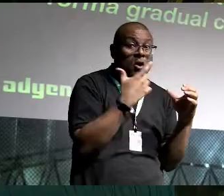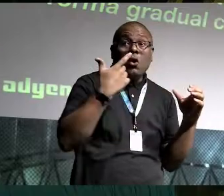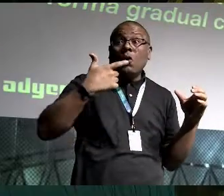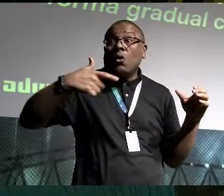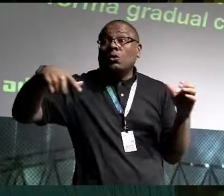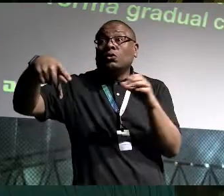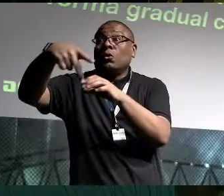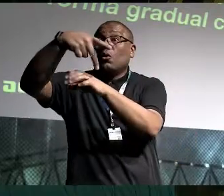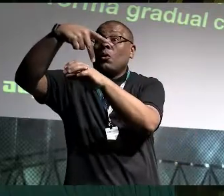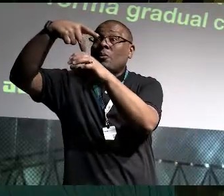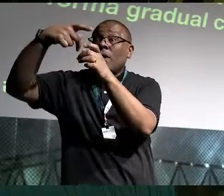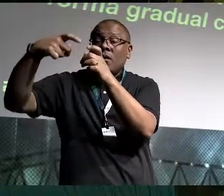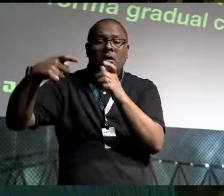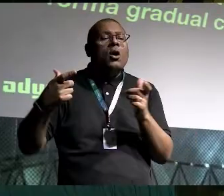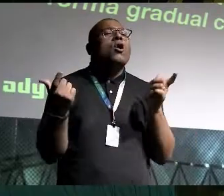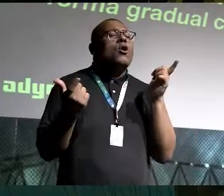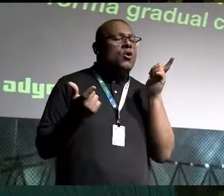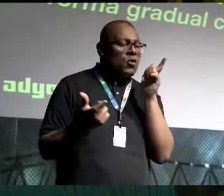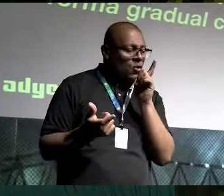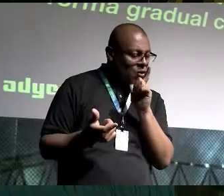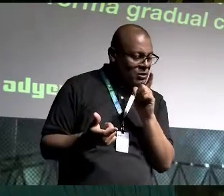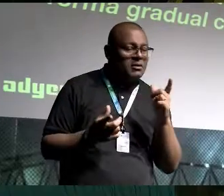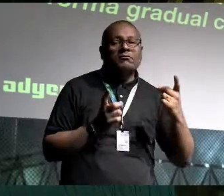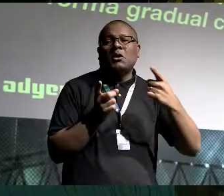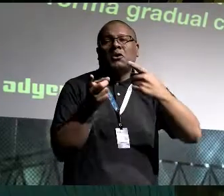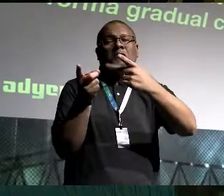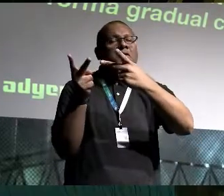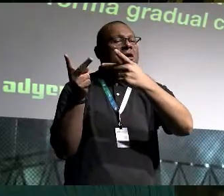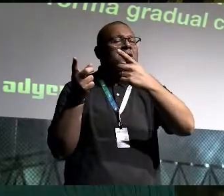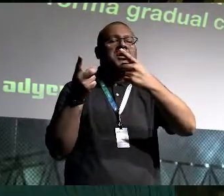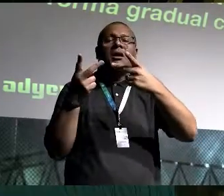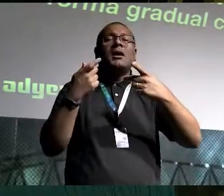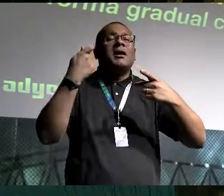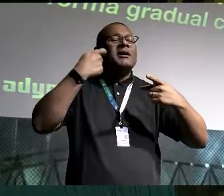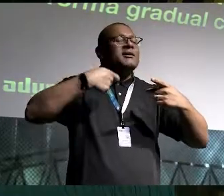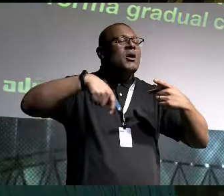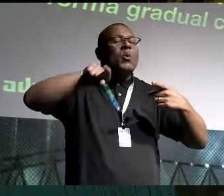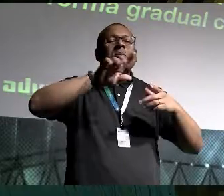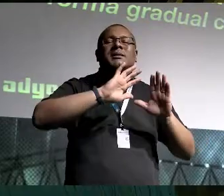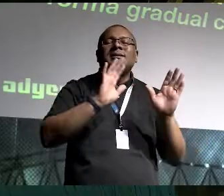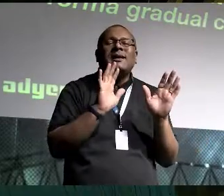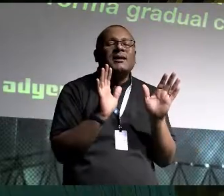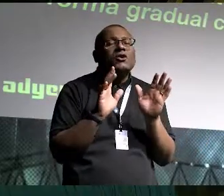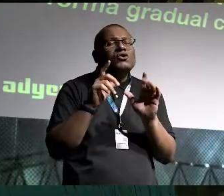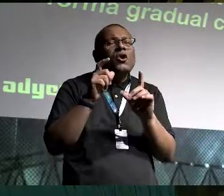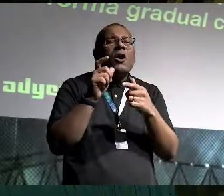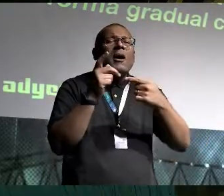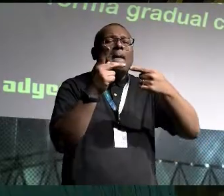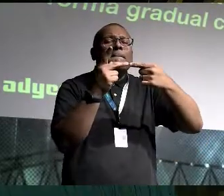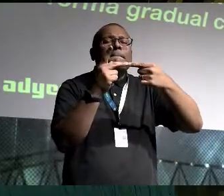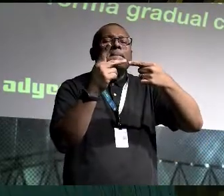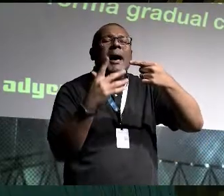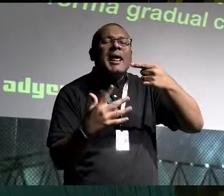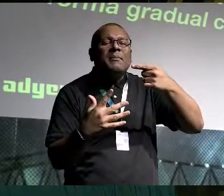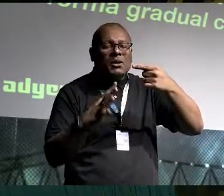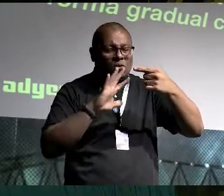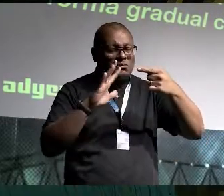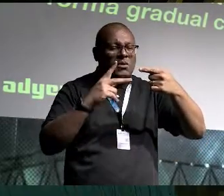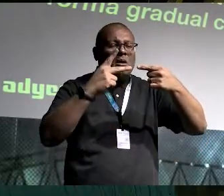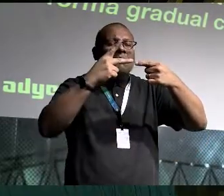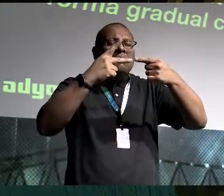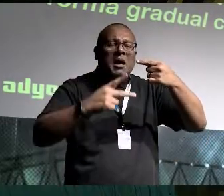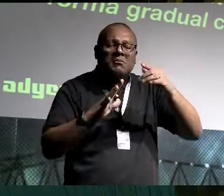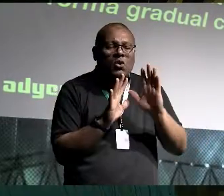continente, de uma forma muito fácil, ele consegue ir para esse outro continente sem mudar a integração dele. Basicamente, algumas parametrizações que o time de suporte consegue fazer, isso já está